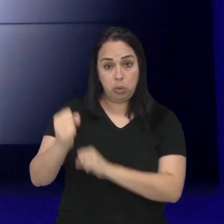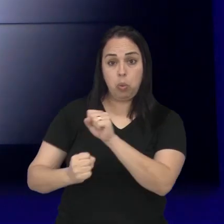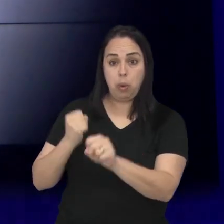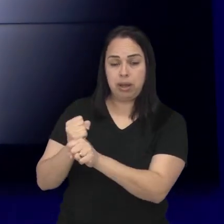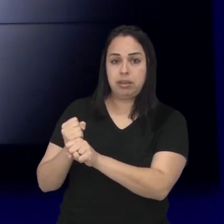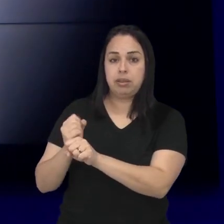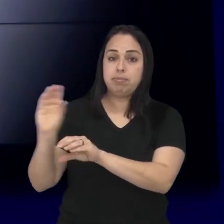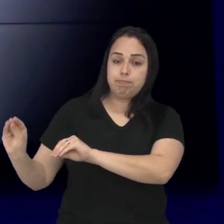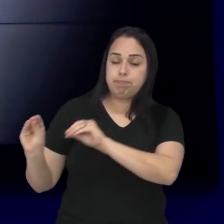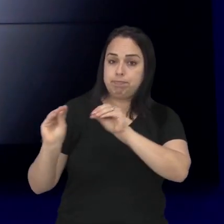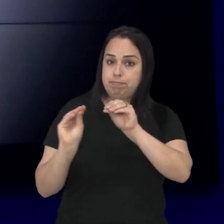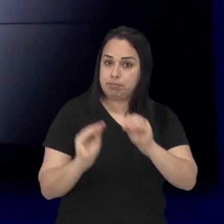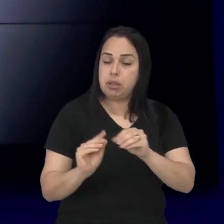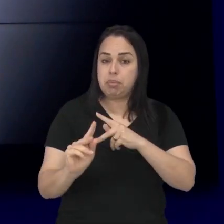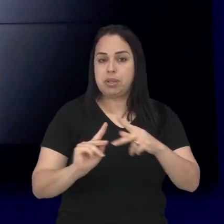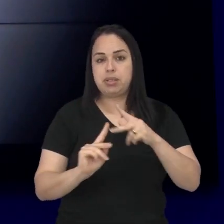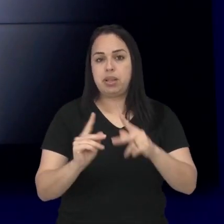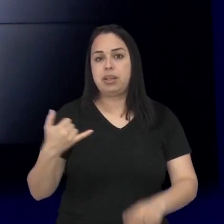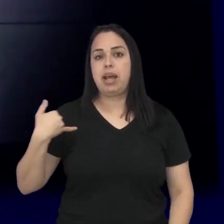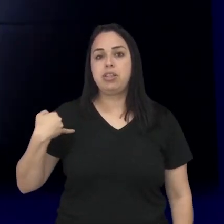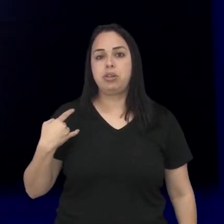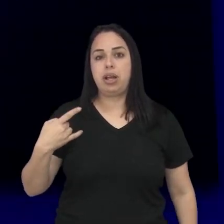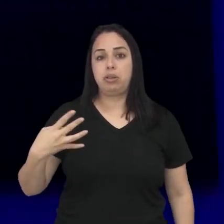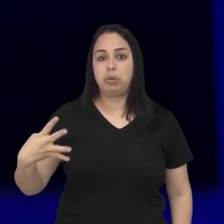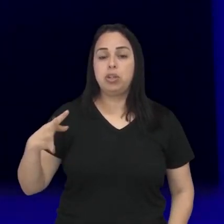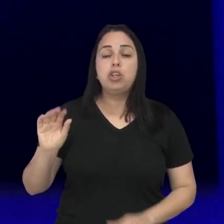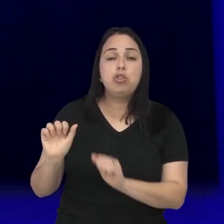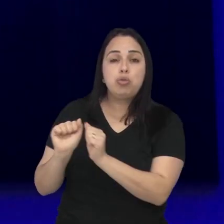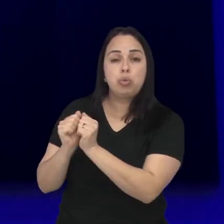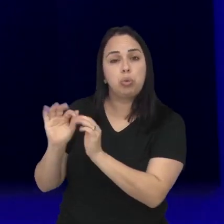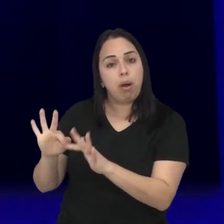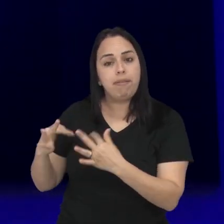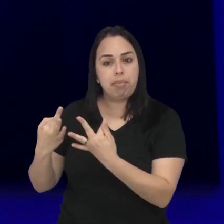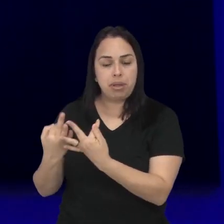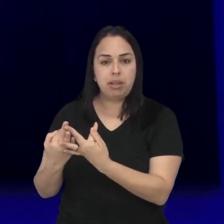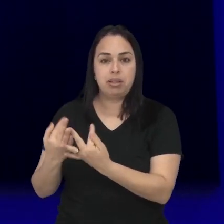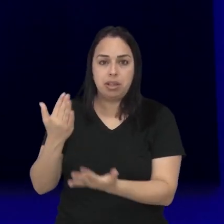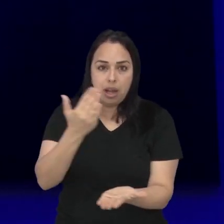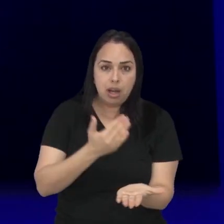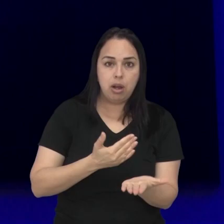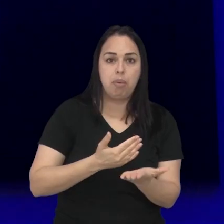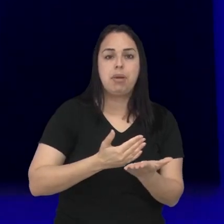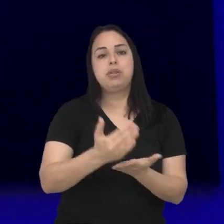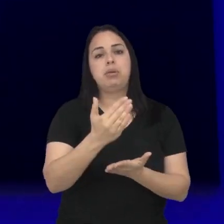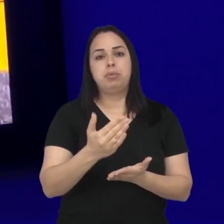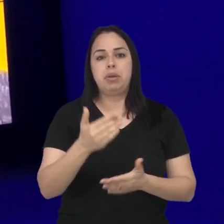o Wilker se mudou para São José aos 14 anos com a família. Ingressou na Academia da Polícia Militar